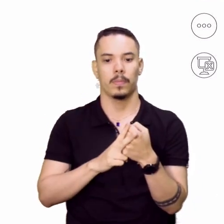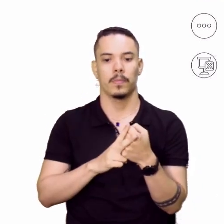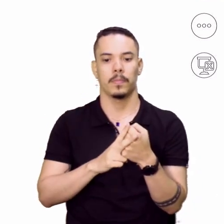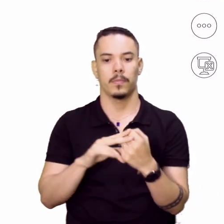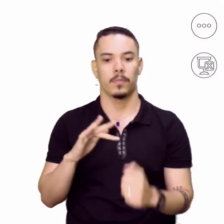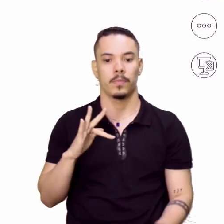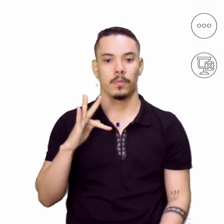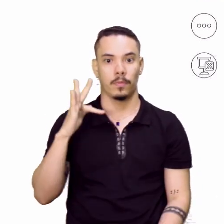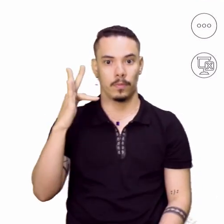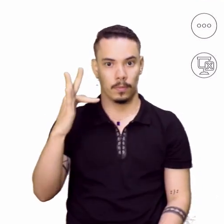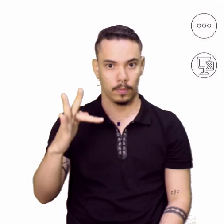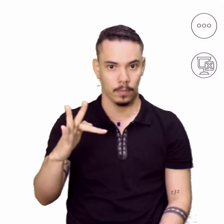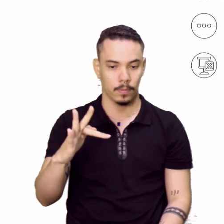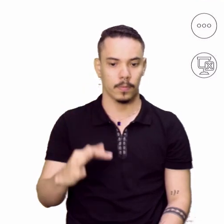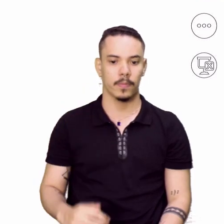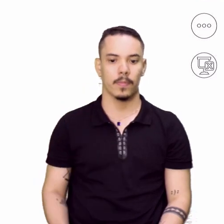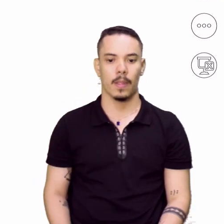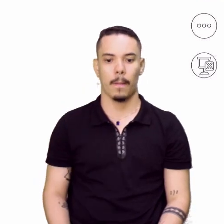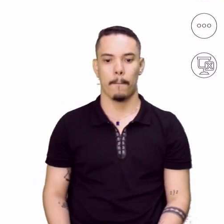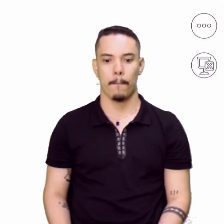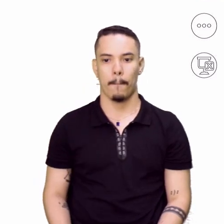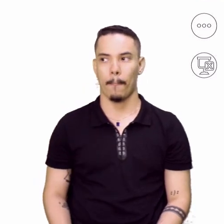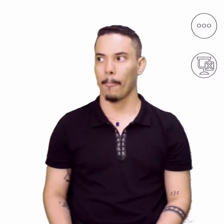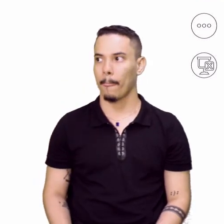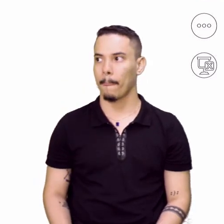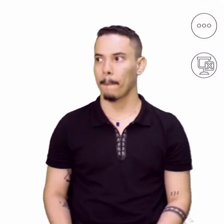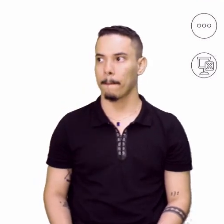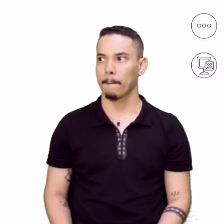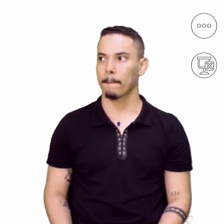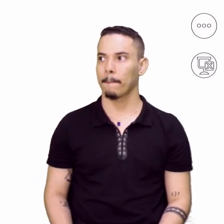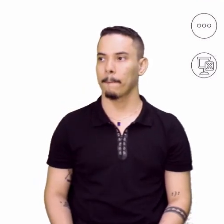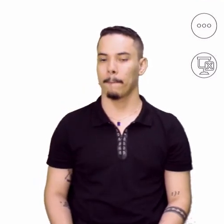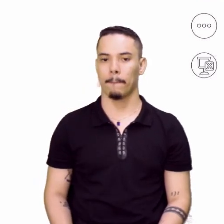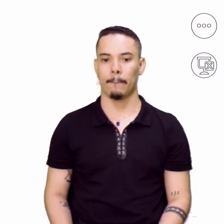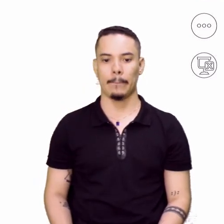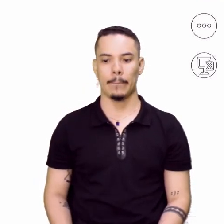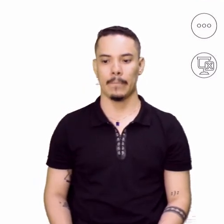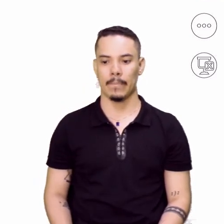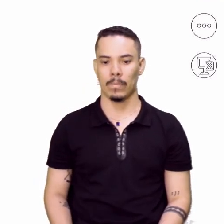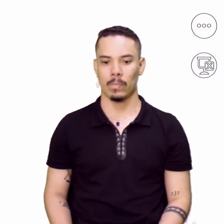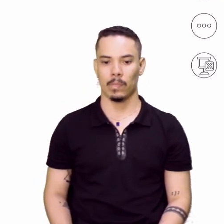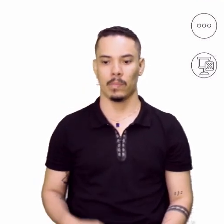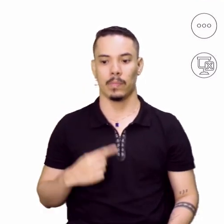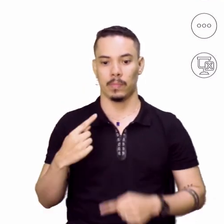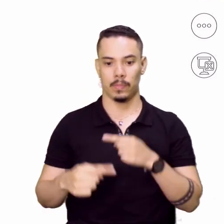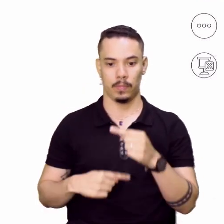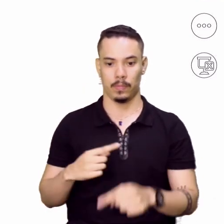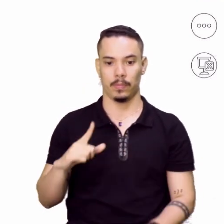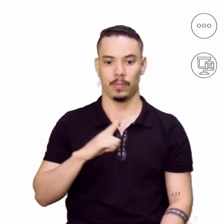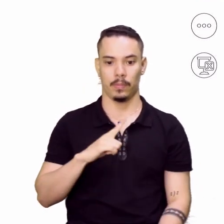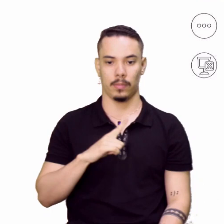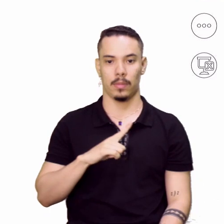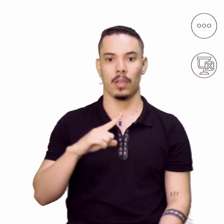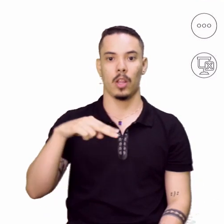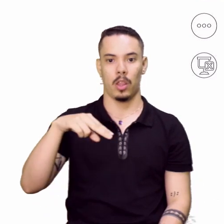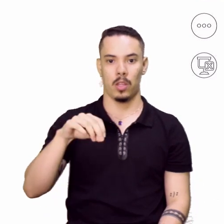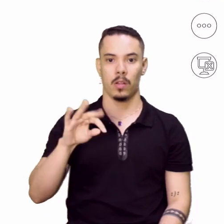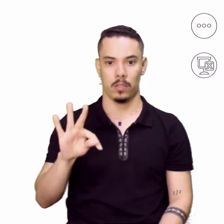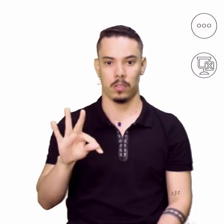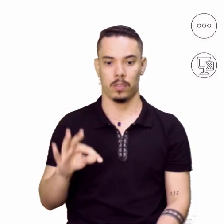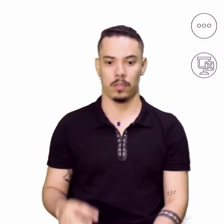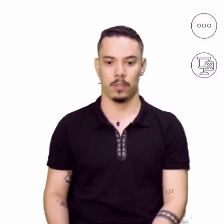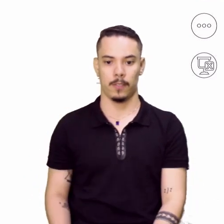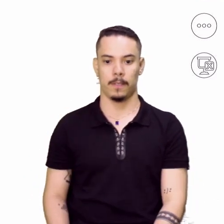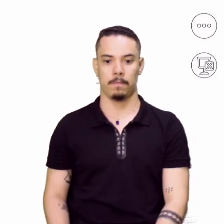do Futuro sem ele não tem frase no futuro para esse tipo de frase e logo seguida o not ou